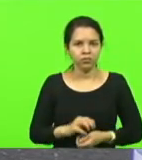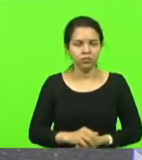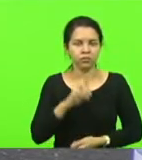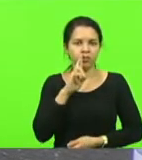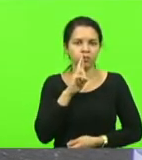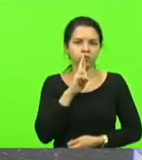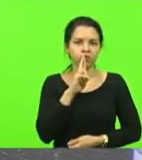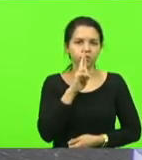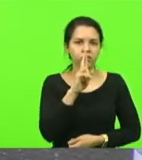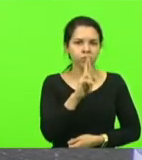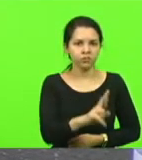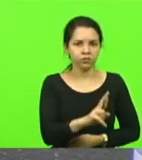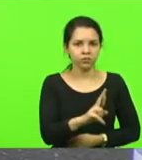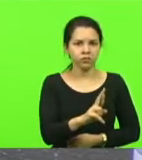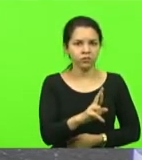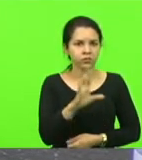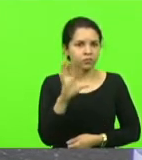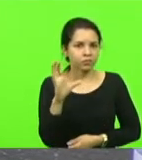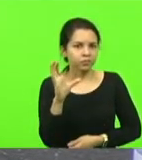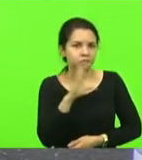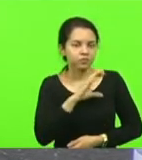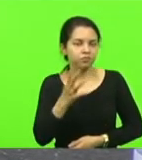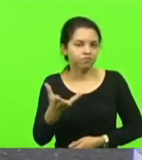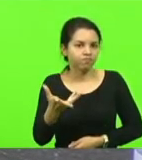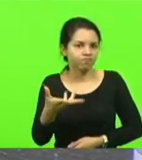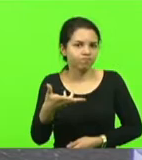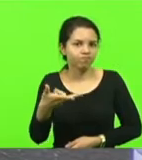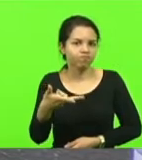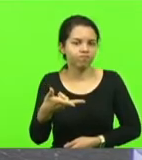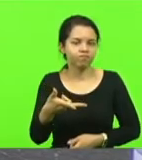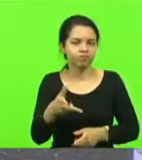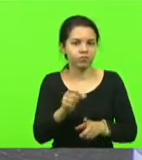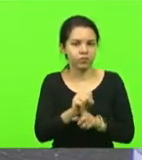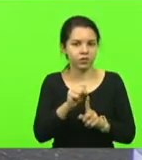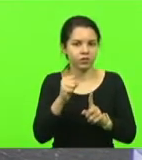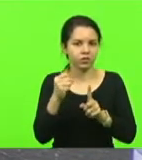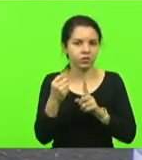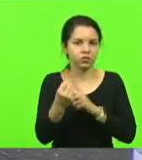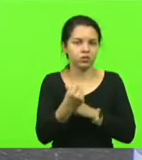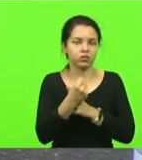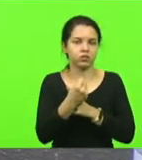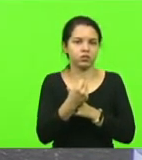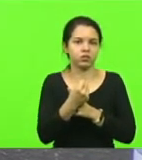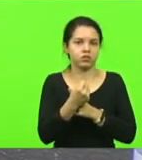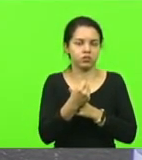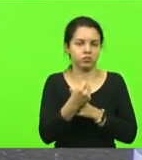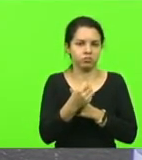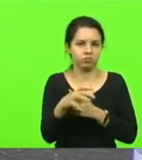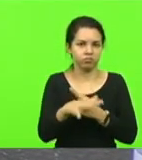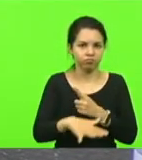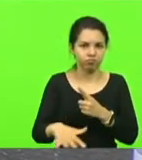respostas mais rápidas à sociedade, de forma a que